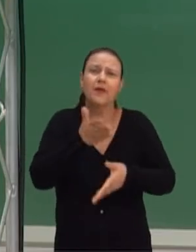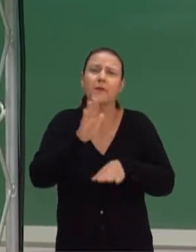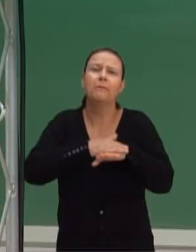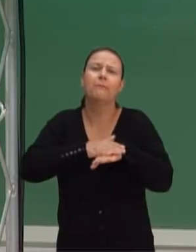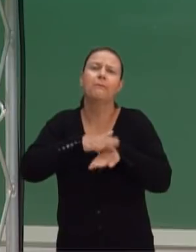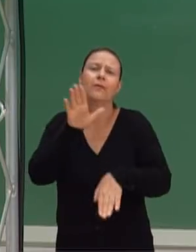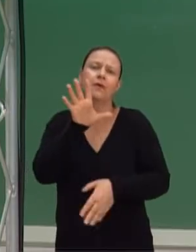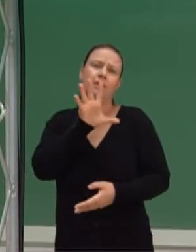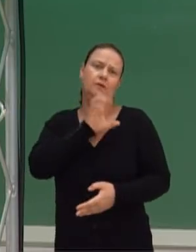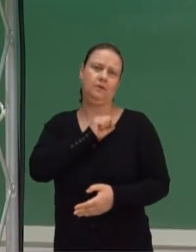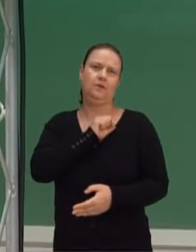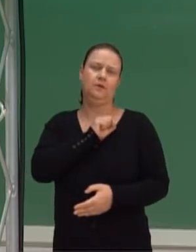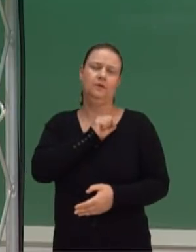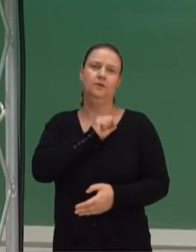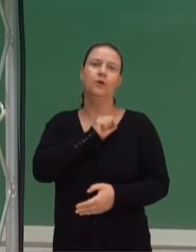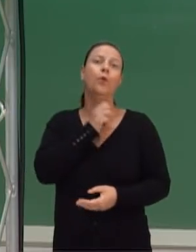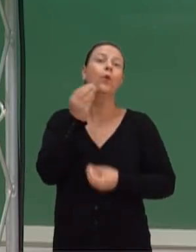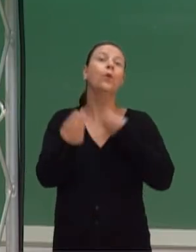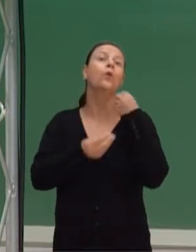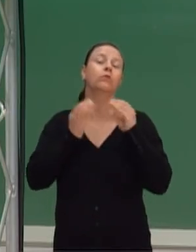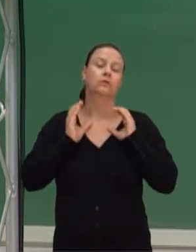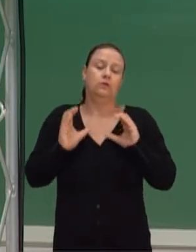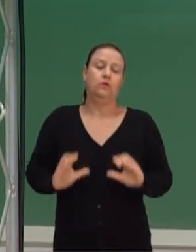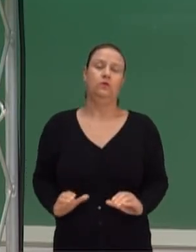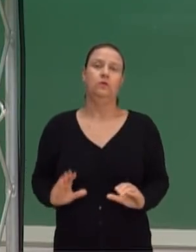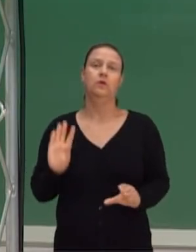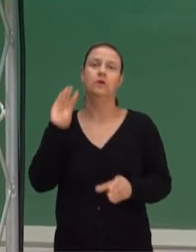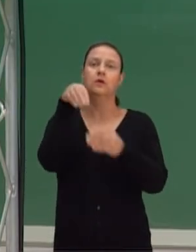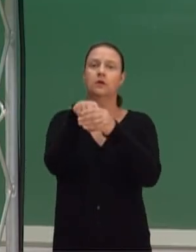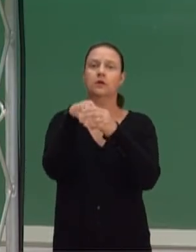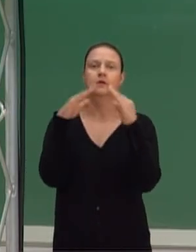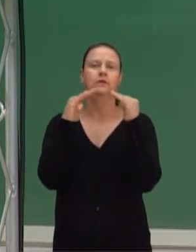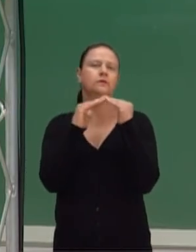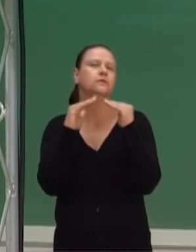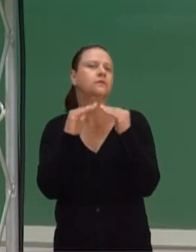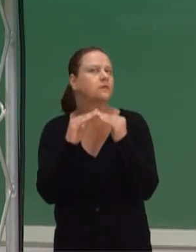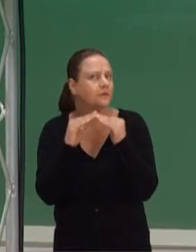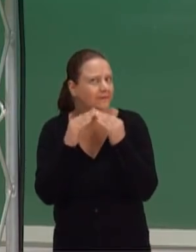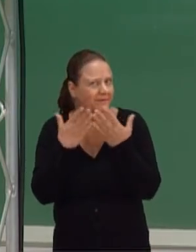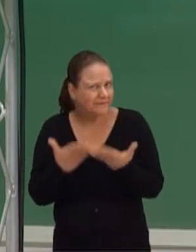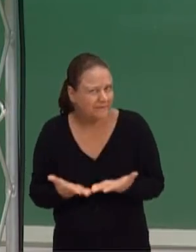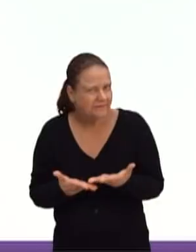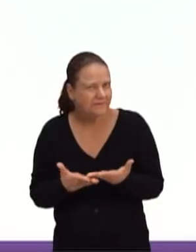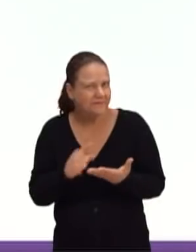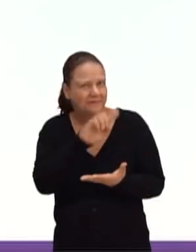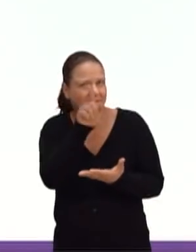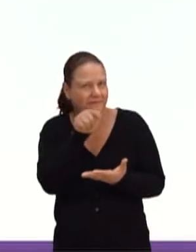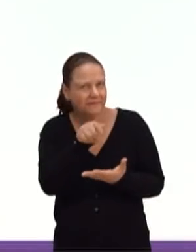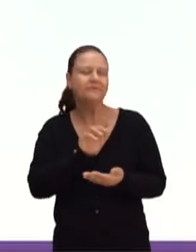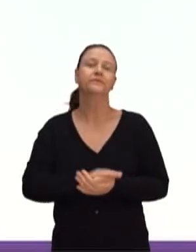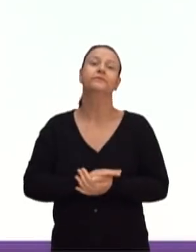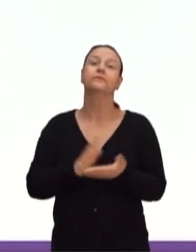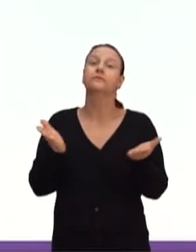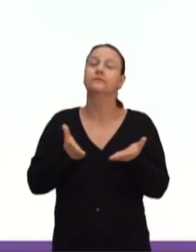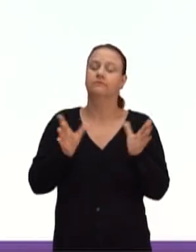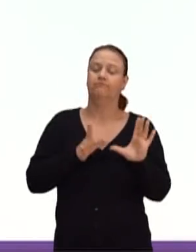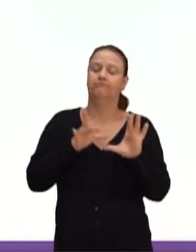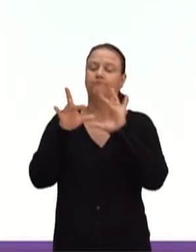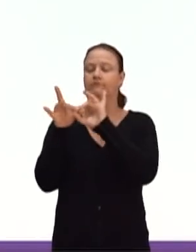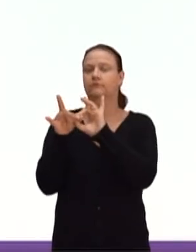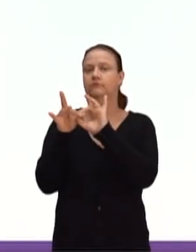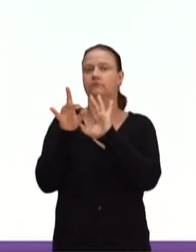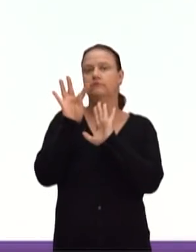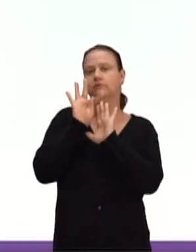estamos procedendo nesse tempo todo em casa? Nosso conteúdo, reestruturação de texto,